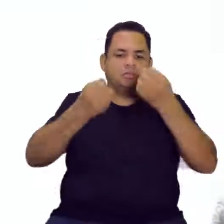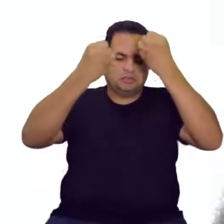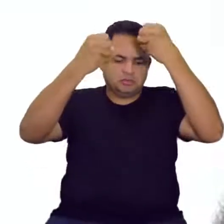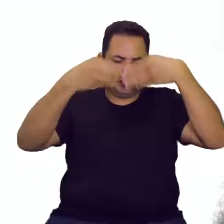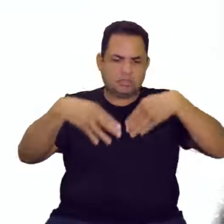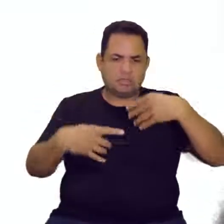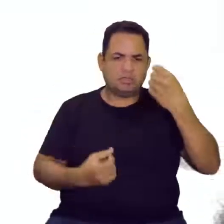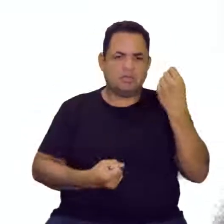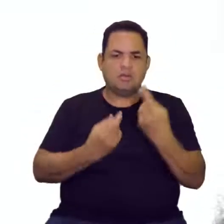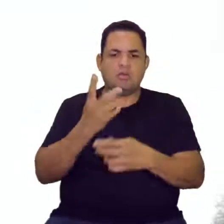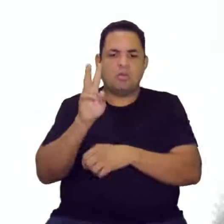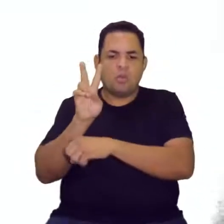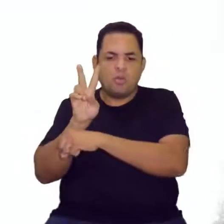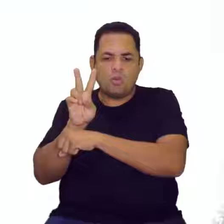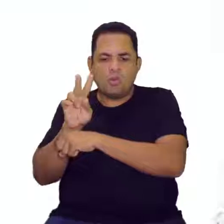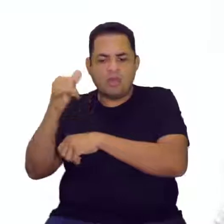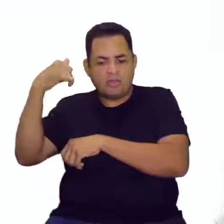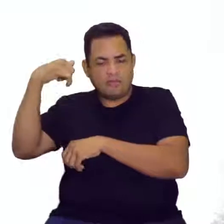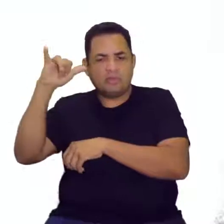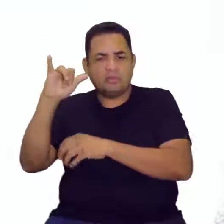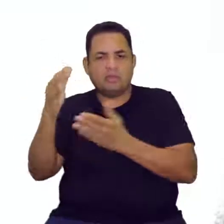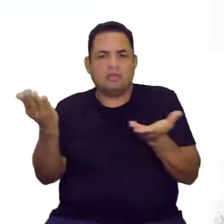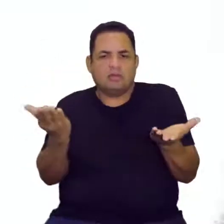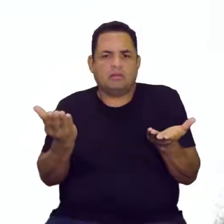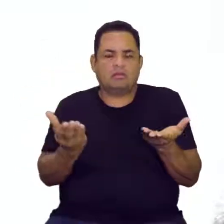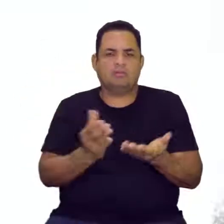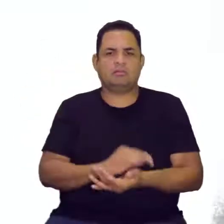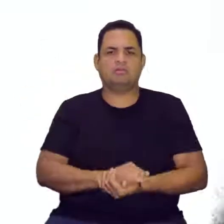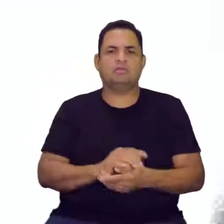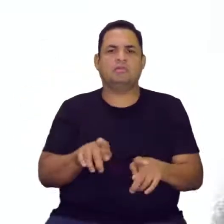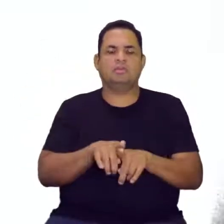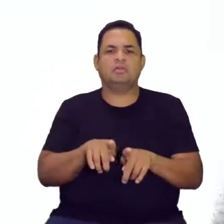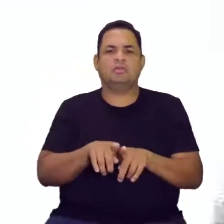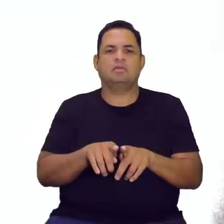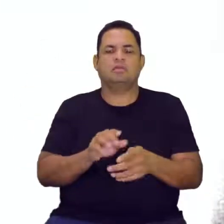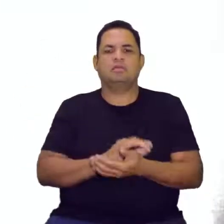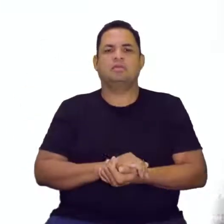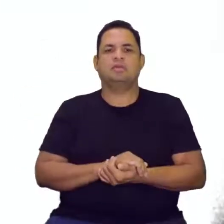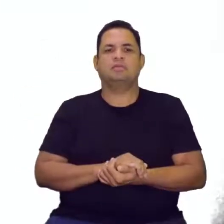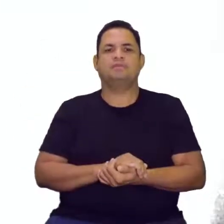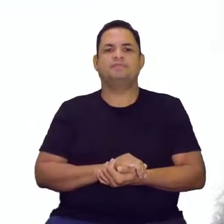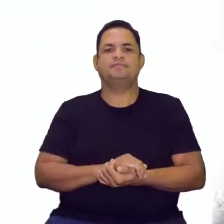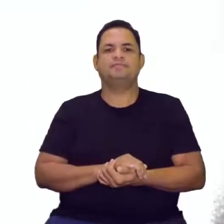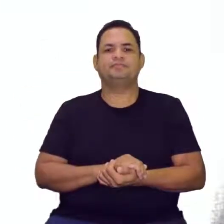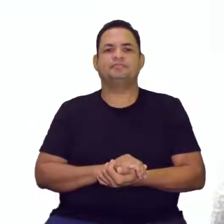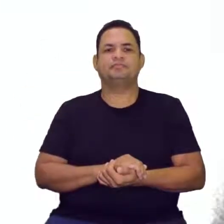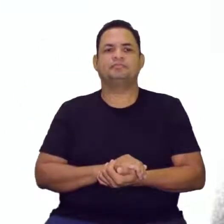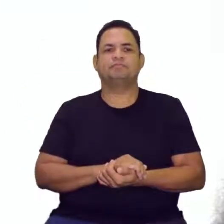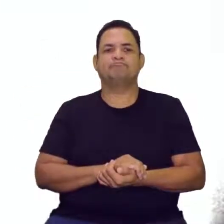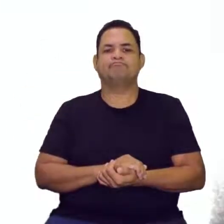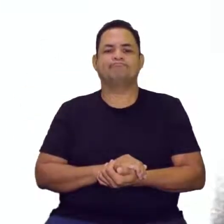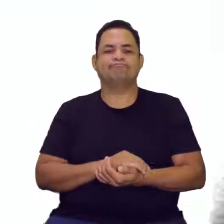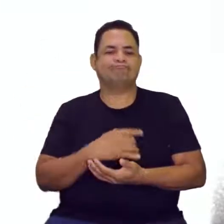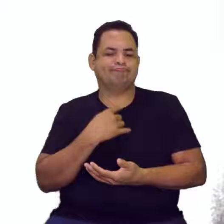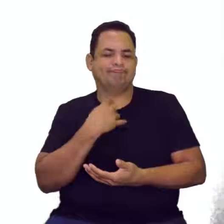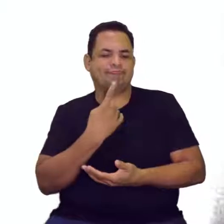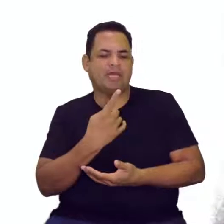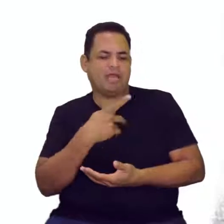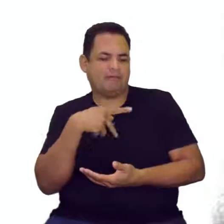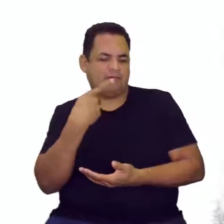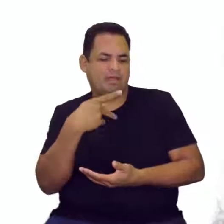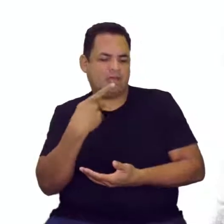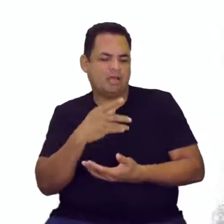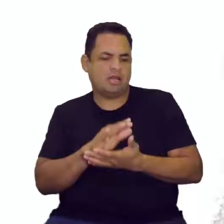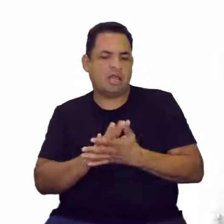das prevenções para ele. Só que não tem como a gente falar do efeito